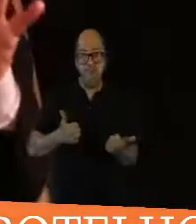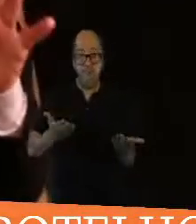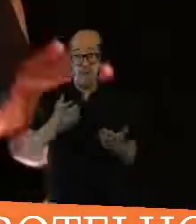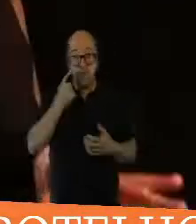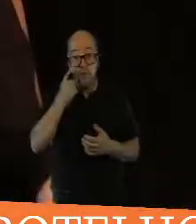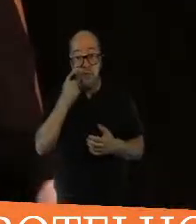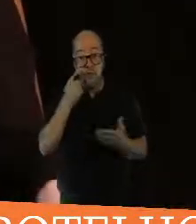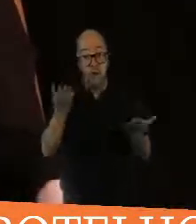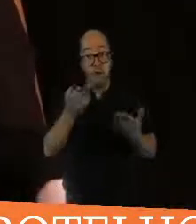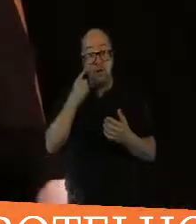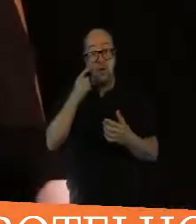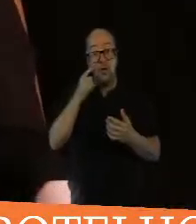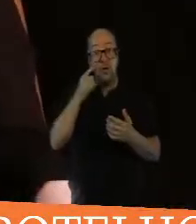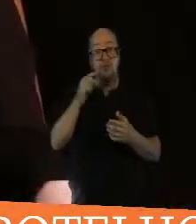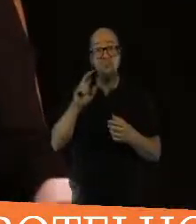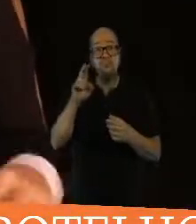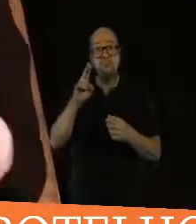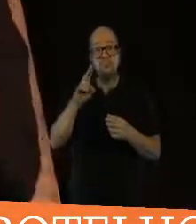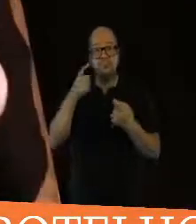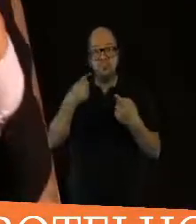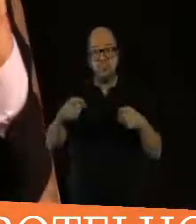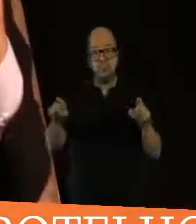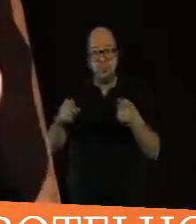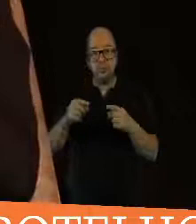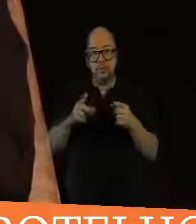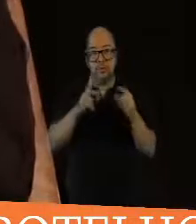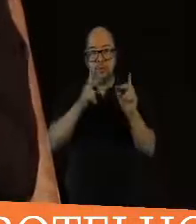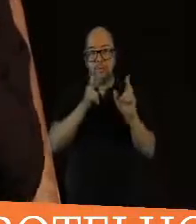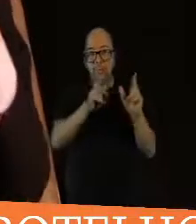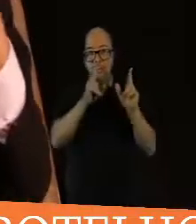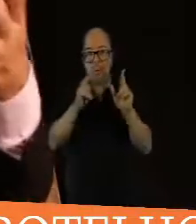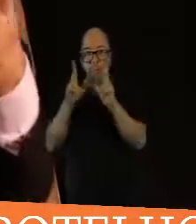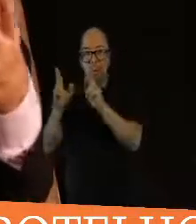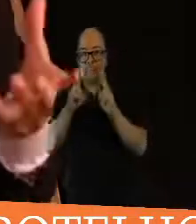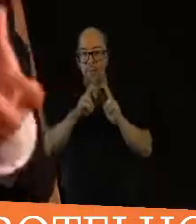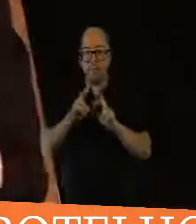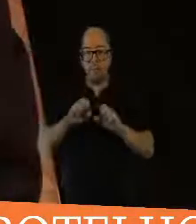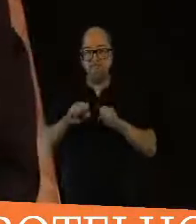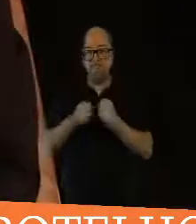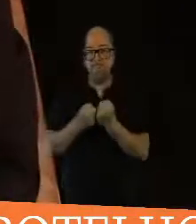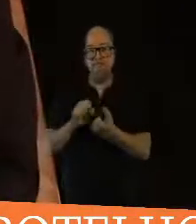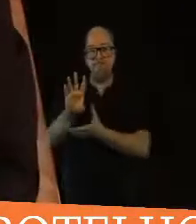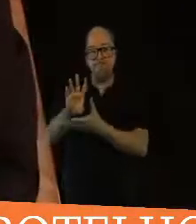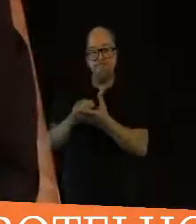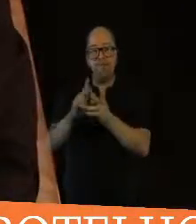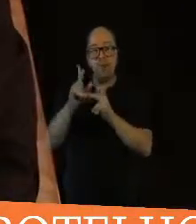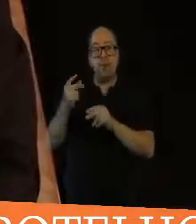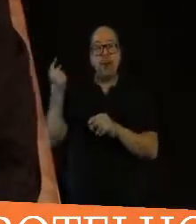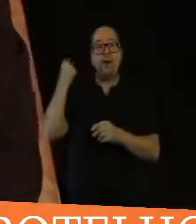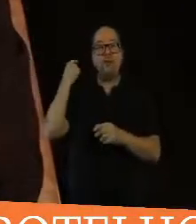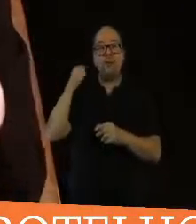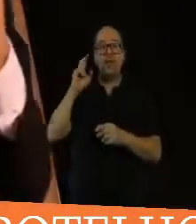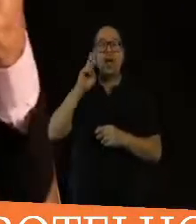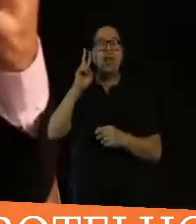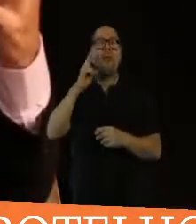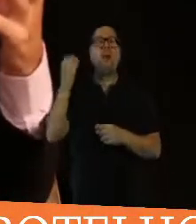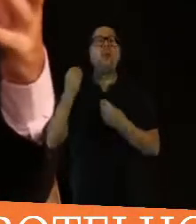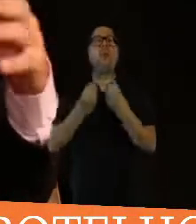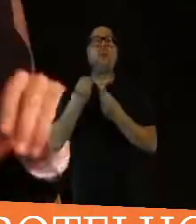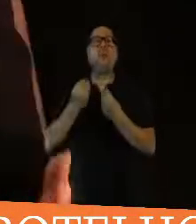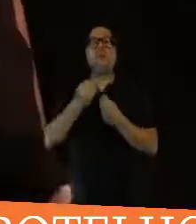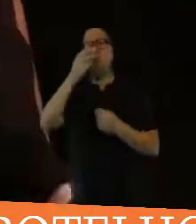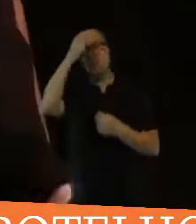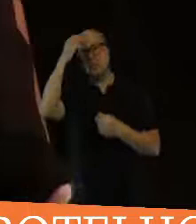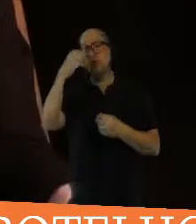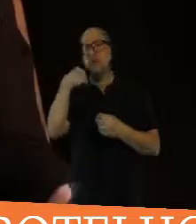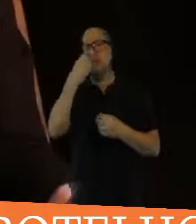Acabou de ver aí o potpourri, né, nosso esforço para cantar da maneira como os cantores